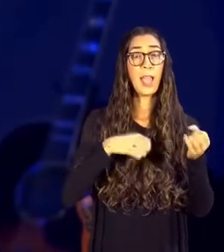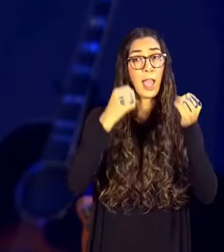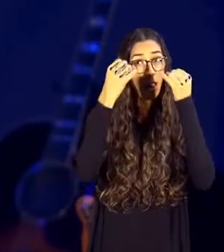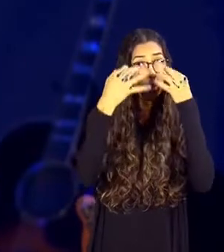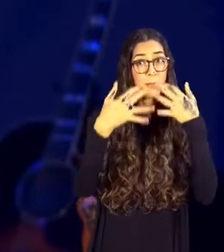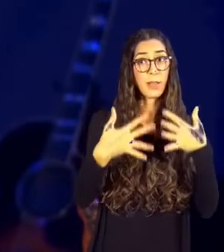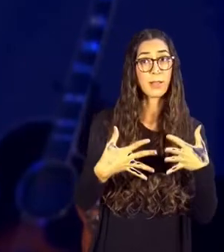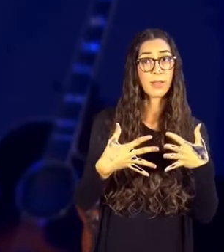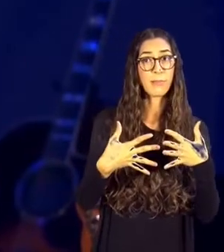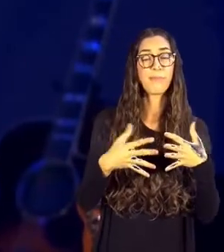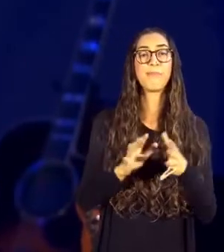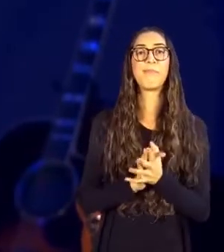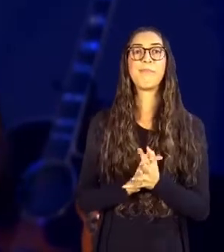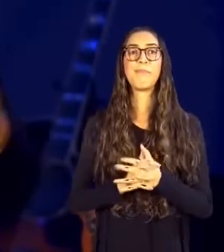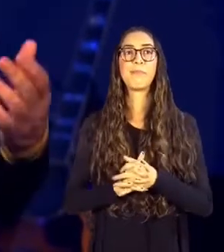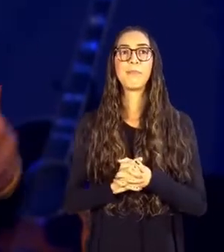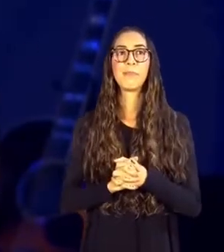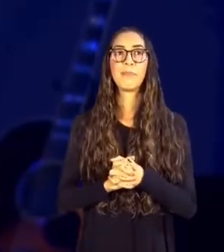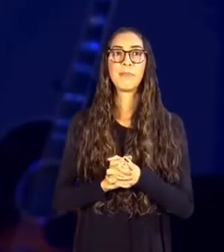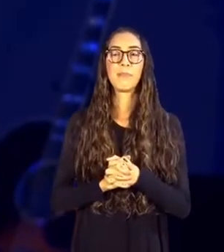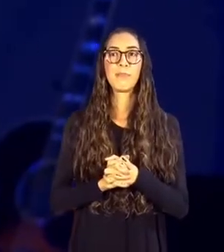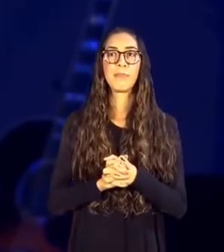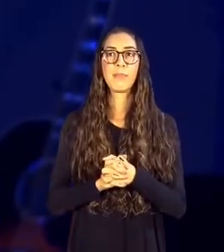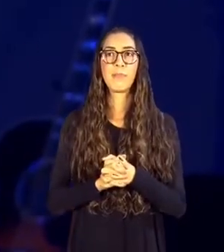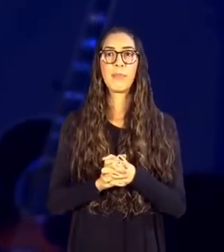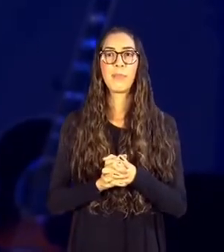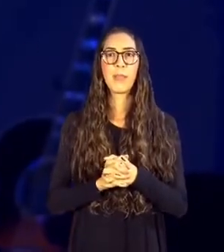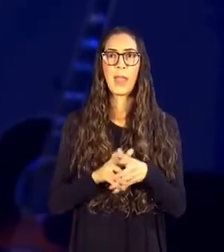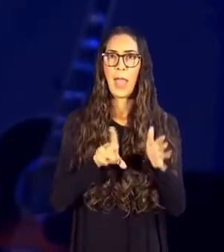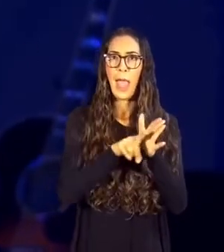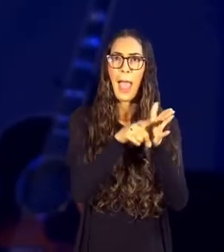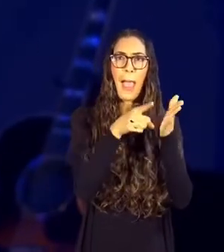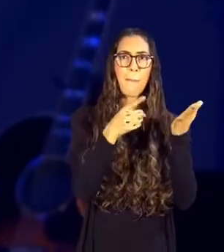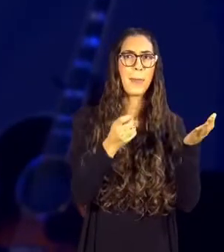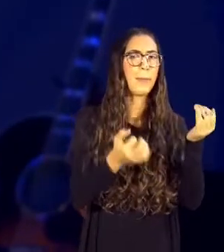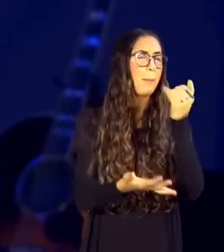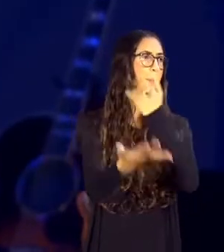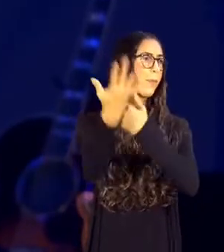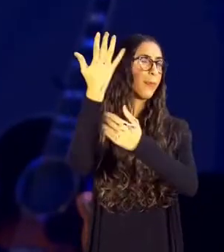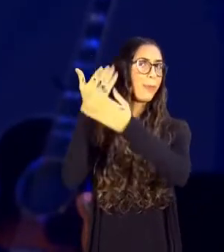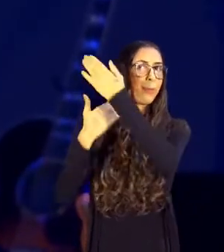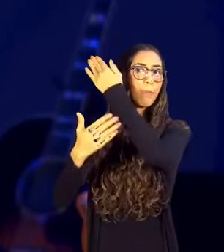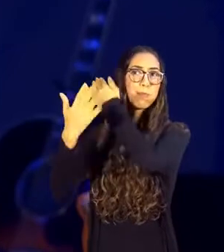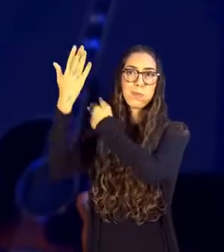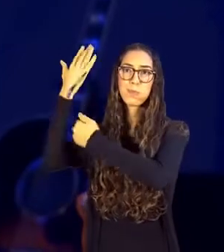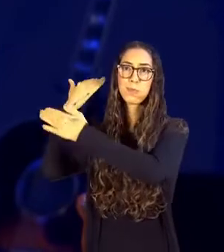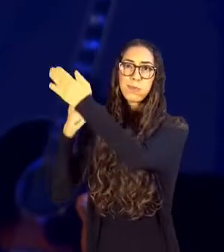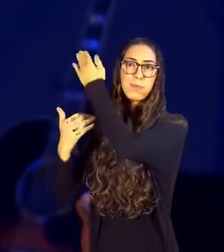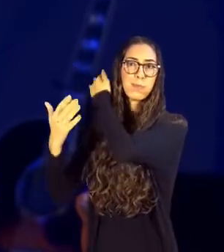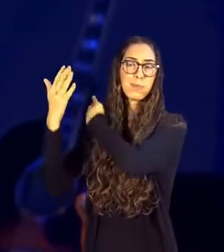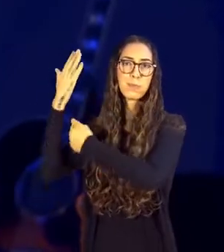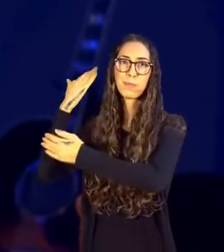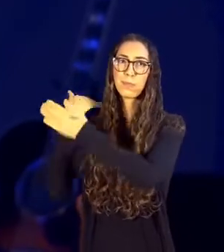tem há quanto tempo aí que nós temos na humanidade? Nunca ninguém refutou. A Bíblia é o livro